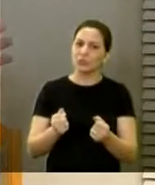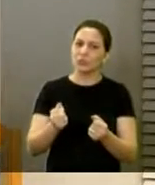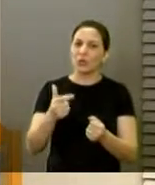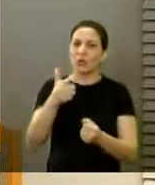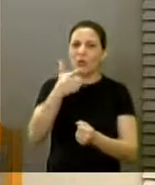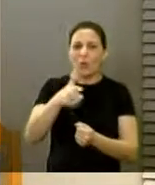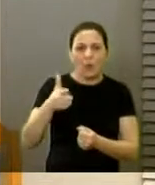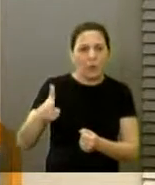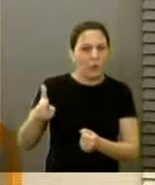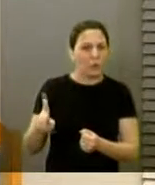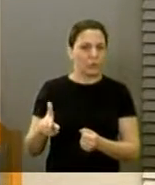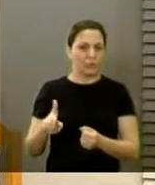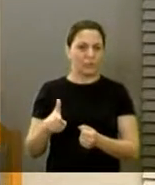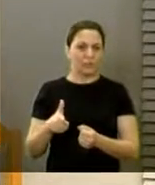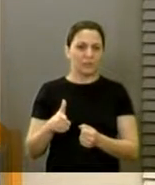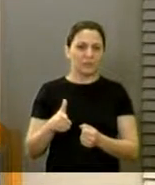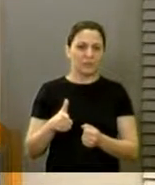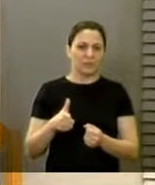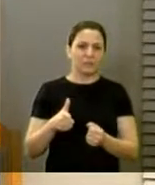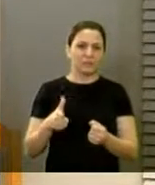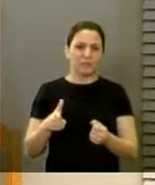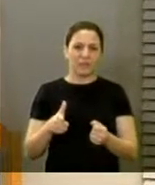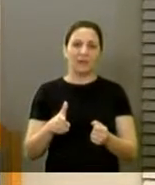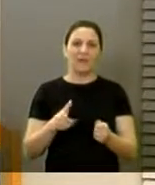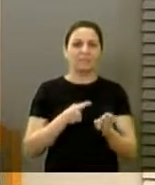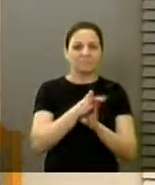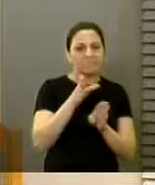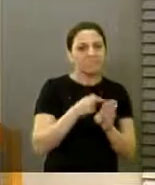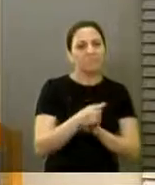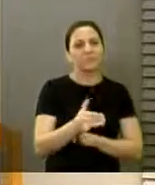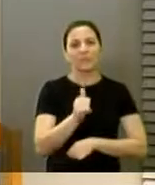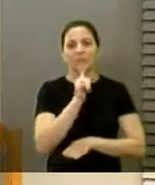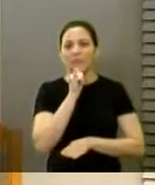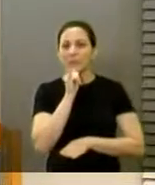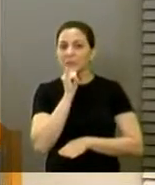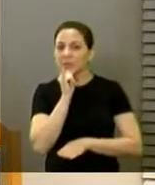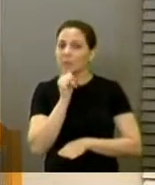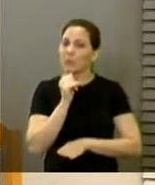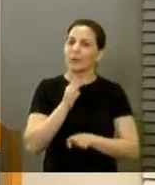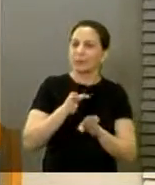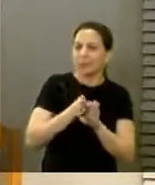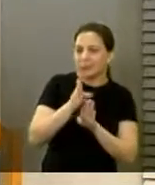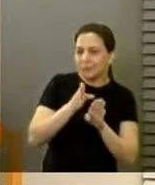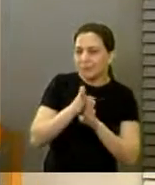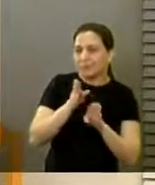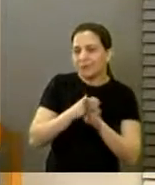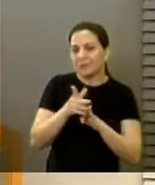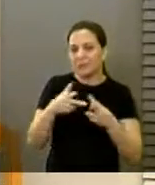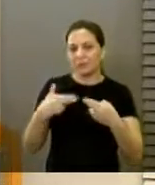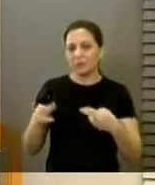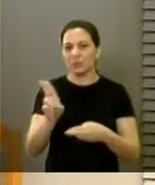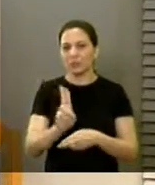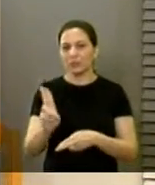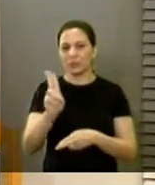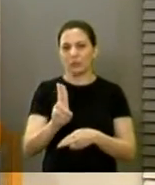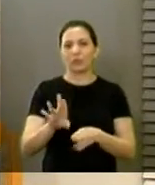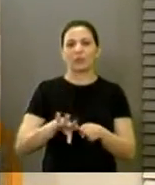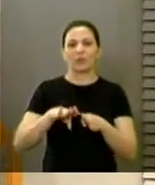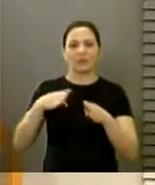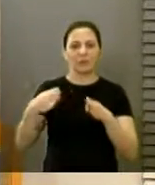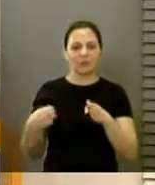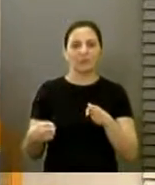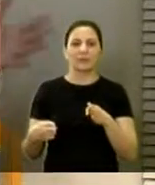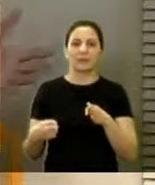de manobras né por exemplo as manobras ou o que se utilizam aqui nessa casa